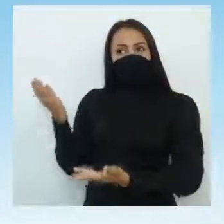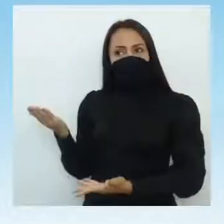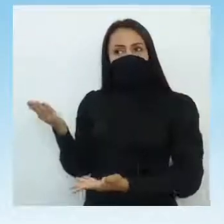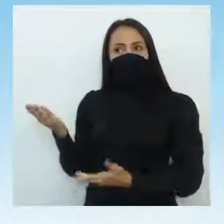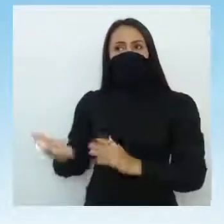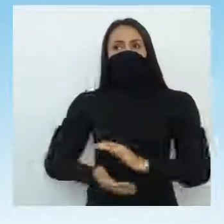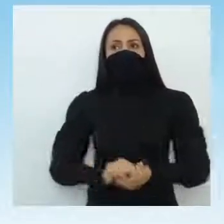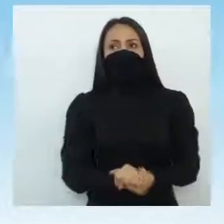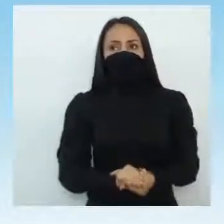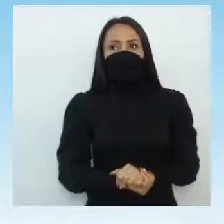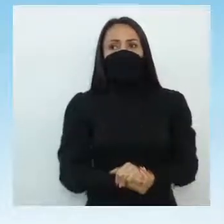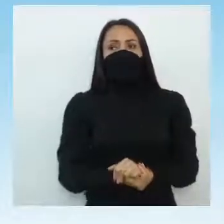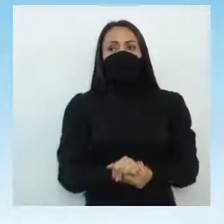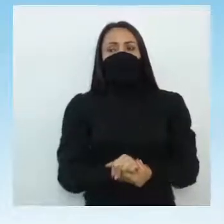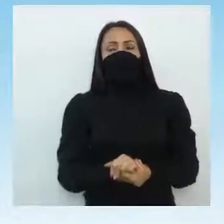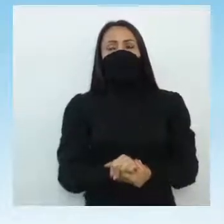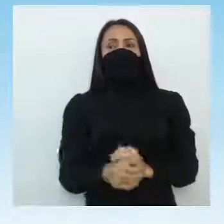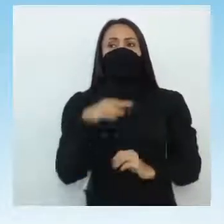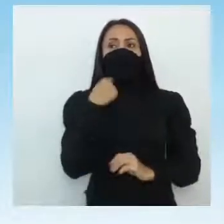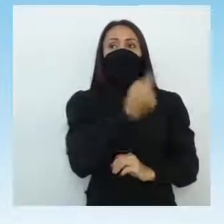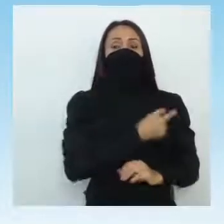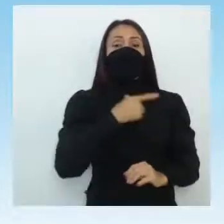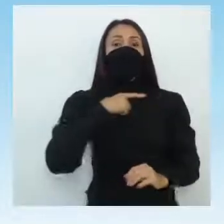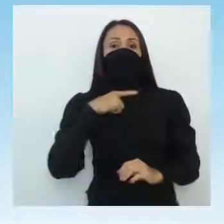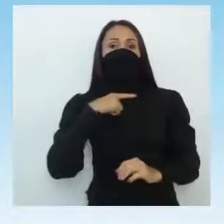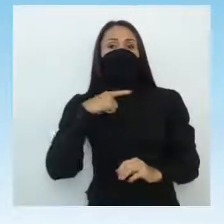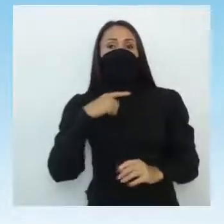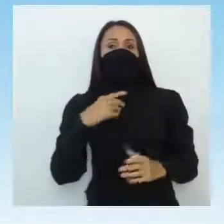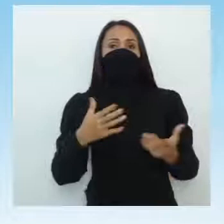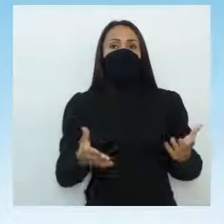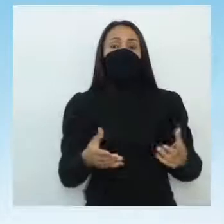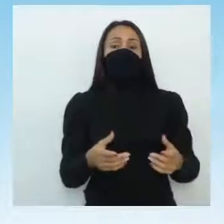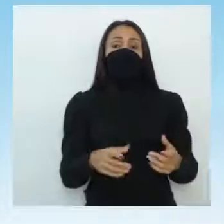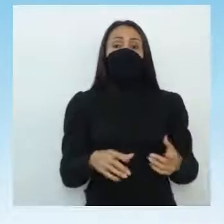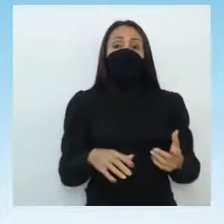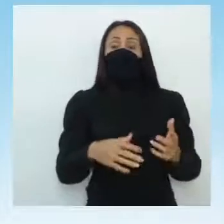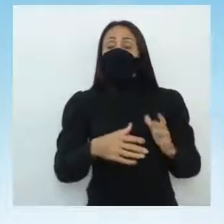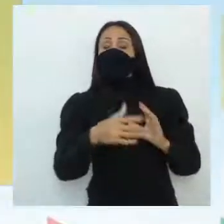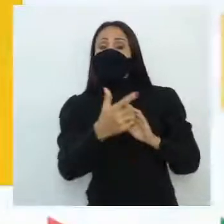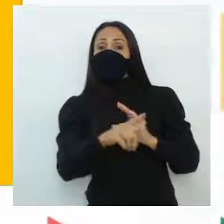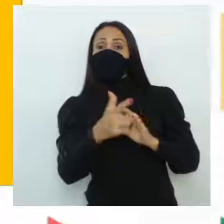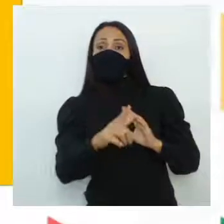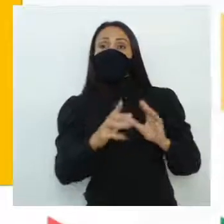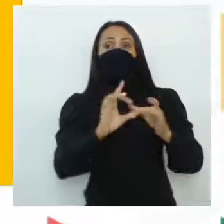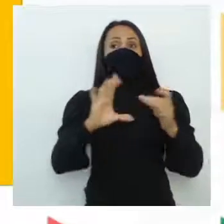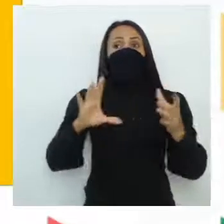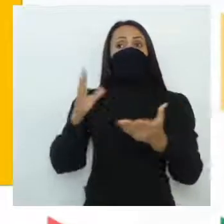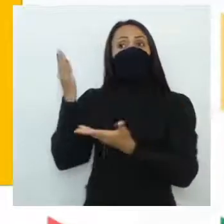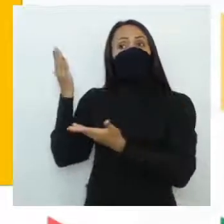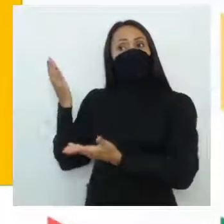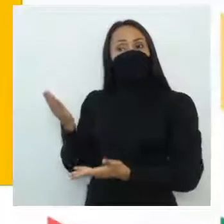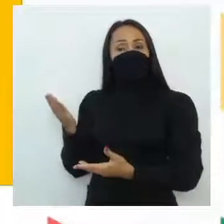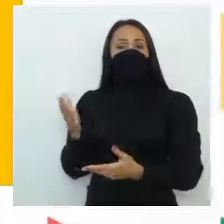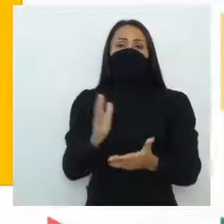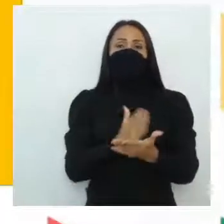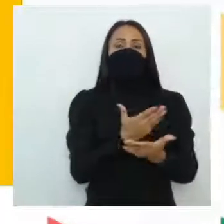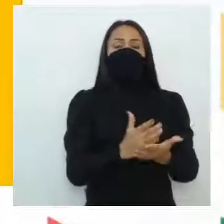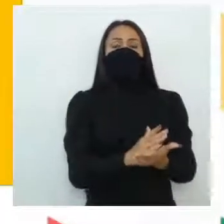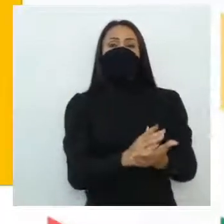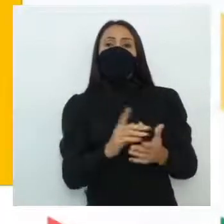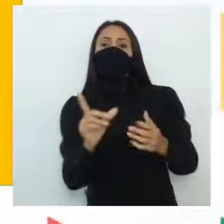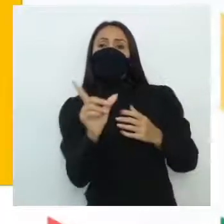comigo. Como na tela, nós temos aqui: não devemos permitir que alguém saia da